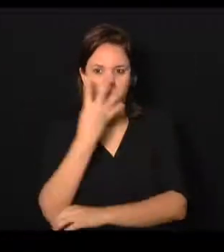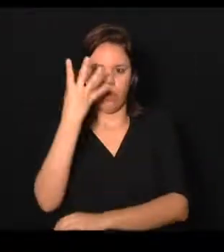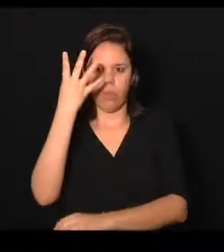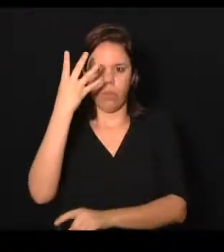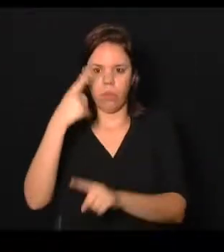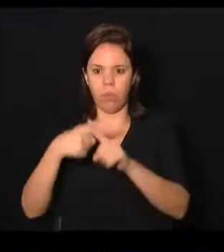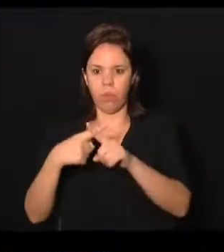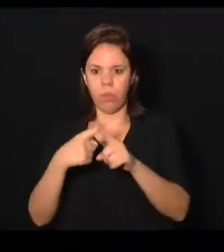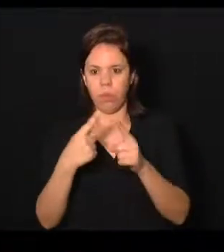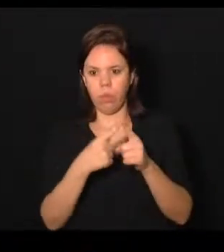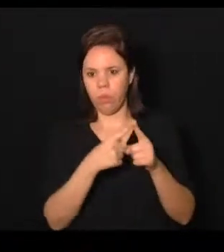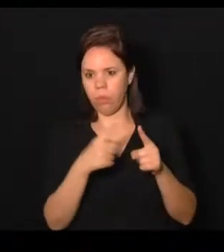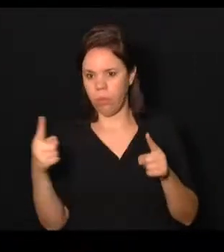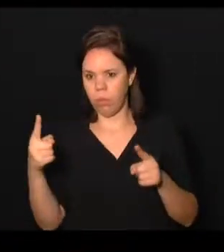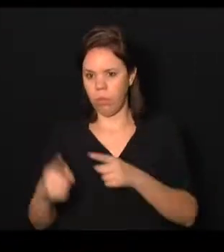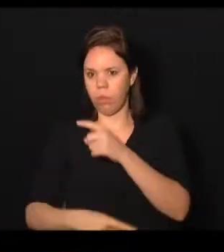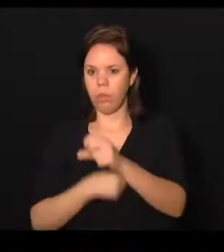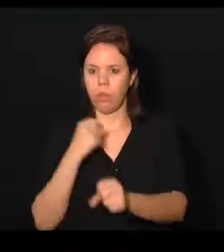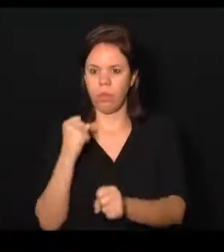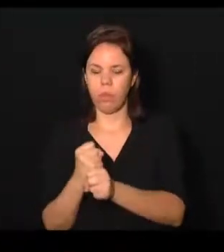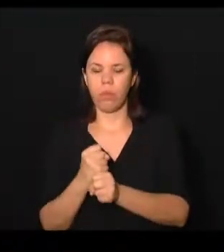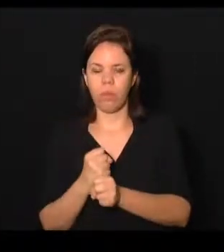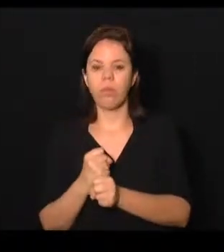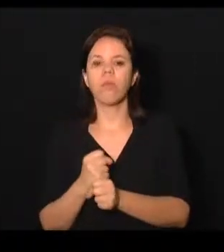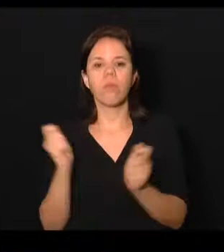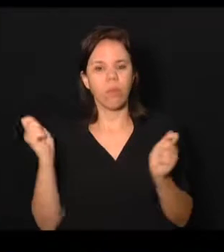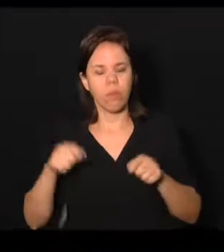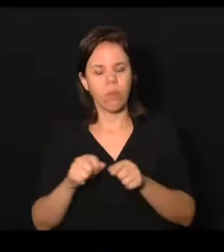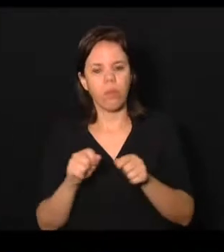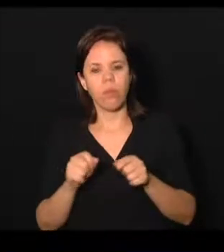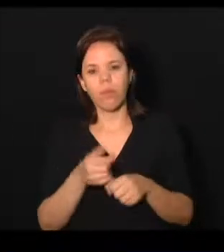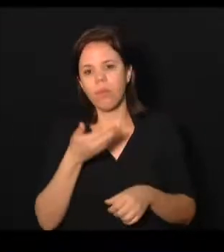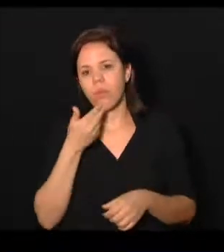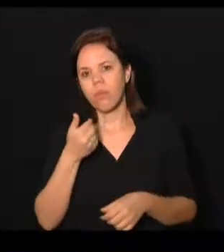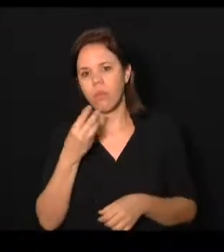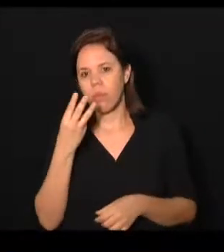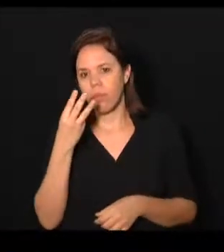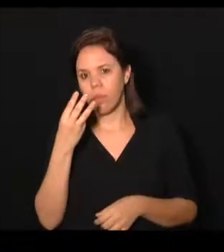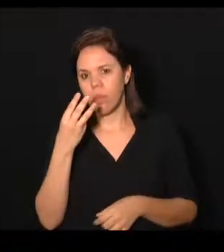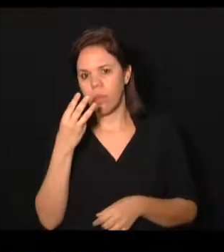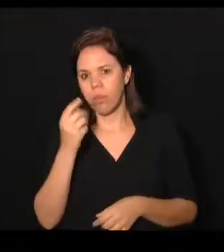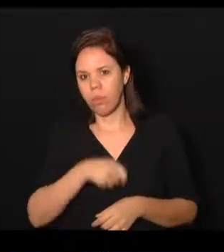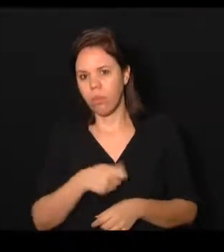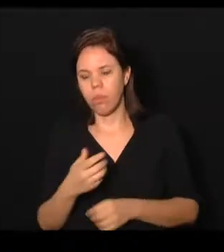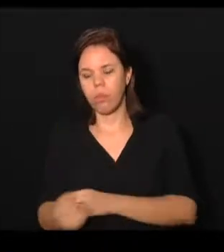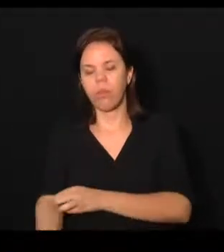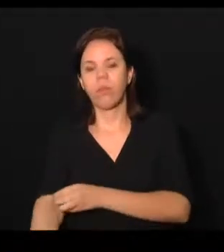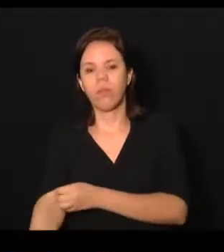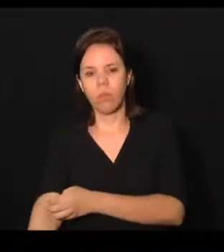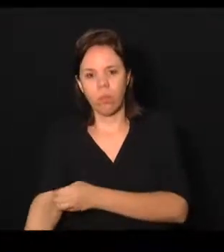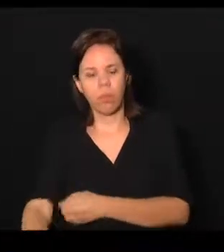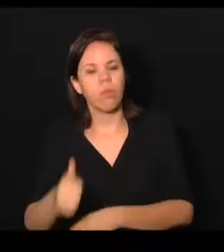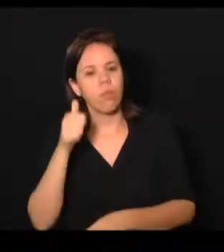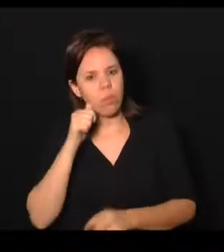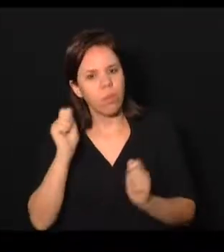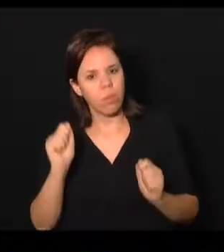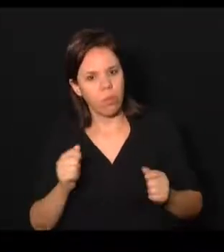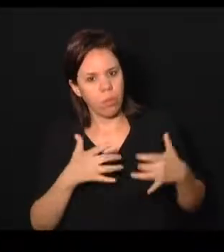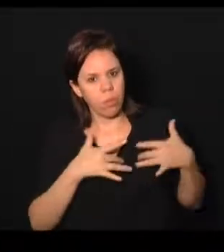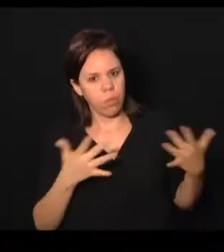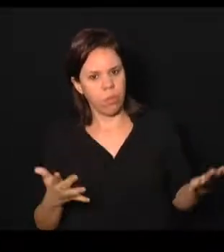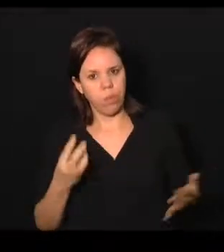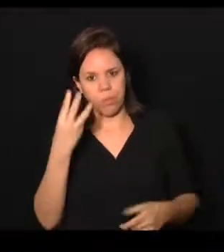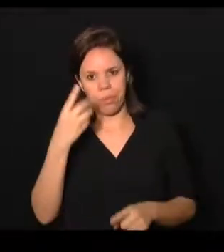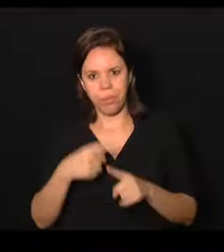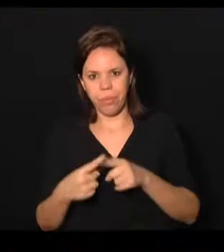vezes ao longo de 12 meses. Por isso que a gente fala, para facilitar a conta, que é a cada 3 meses. A mulher, ela pode doar 3